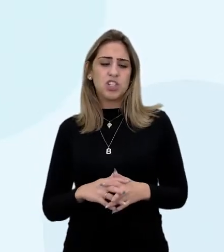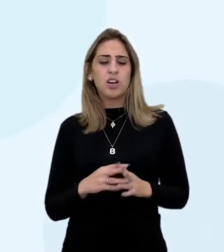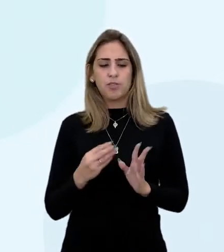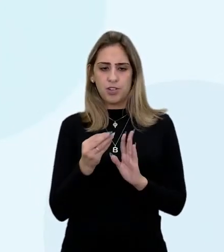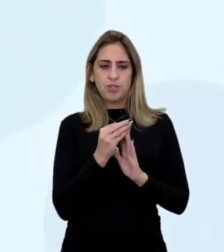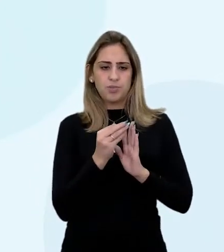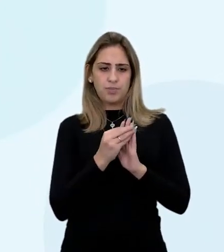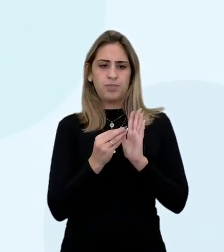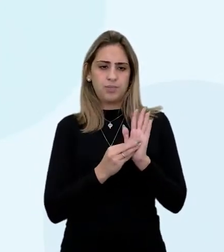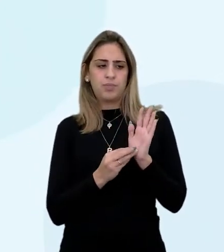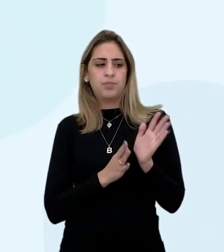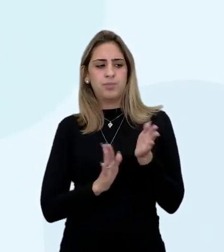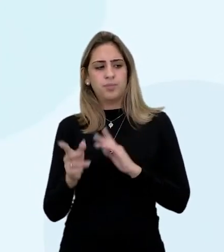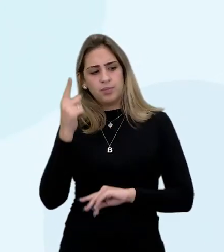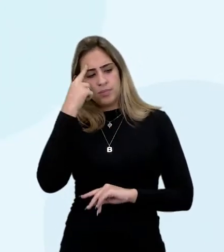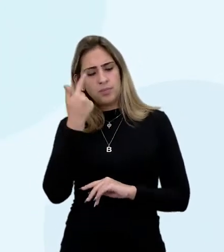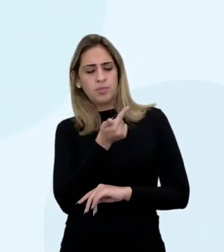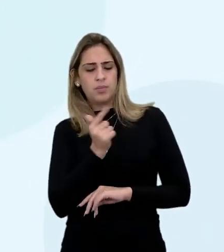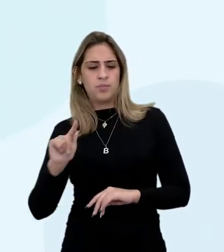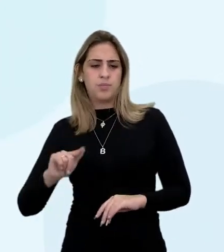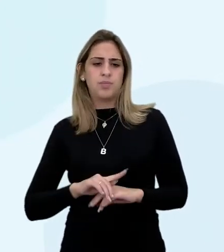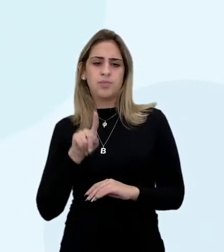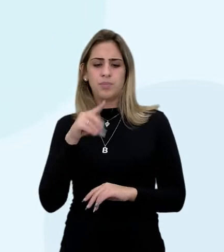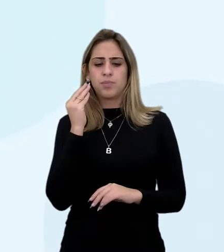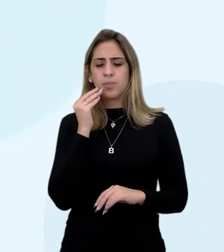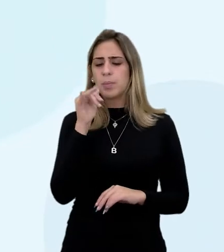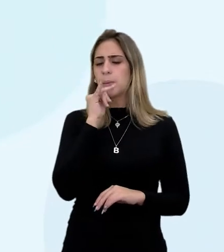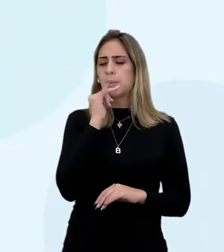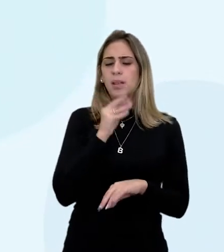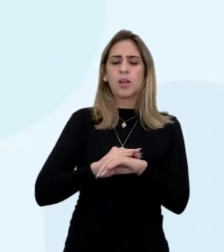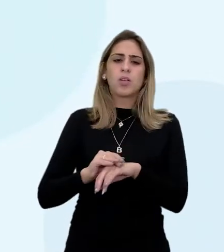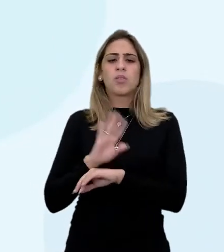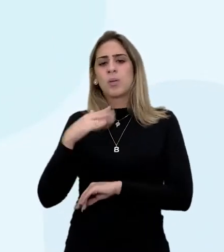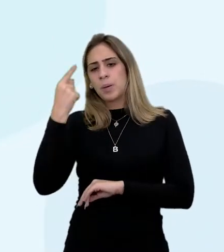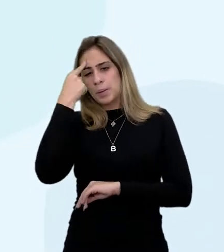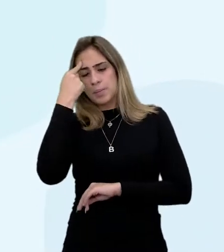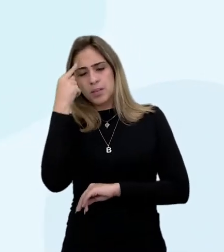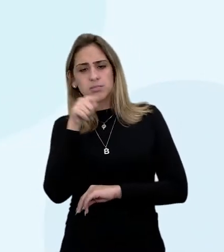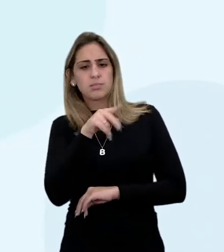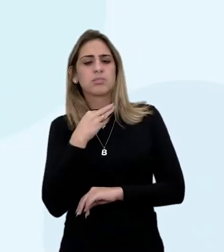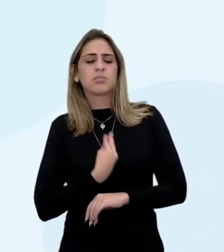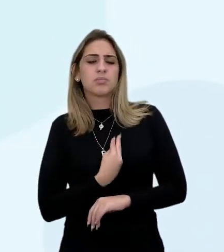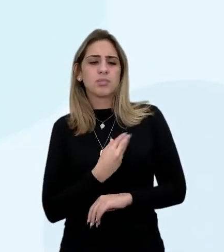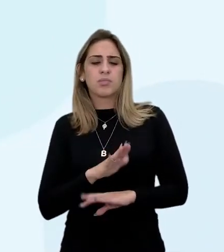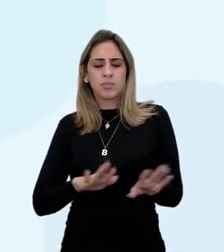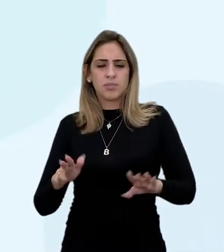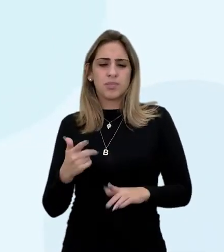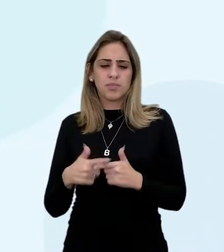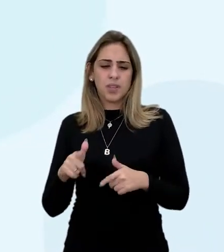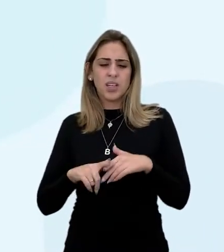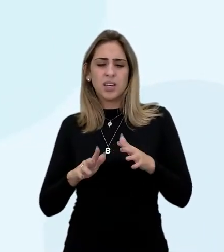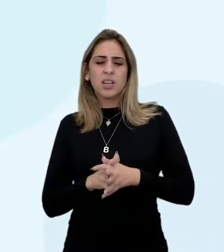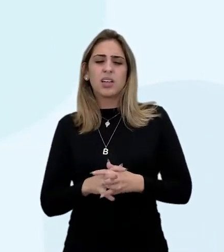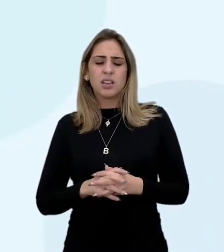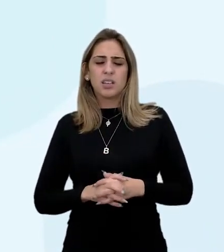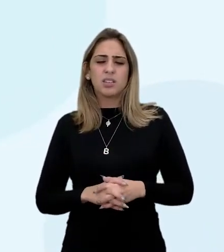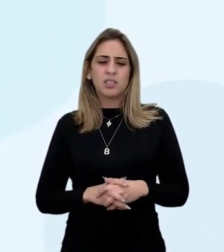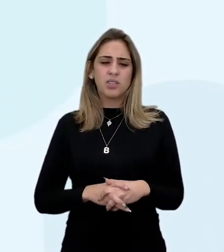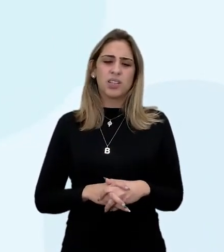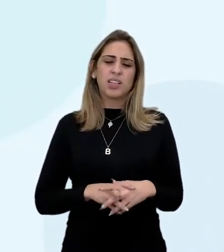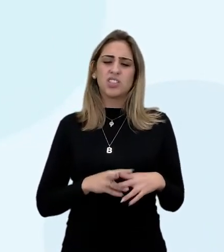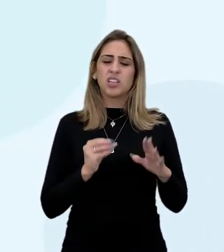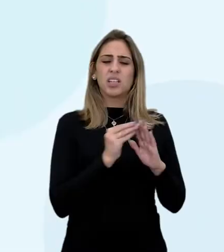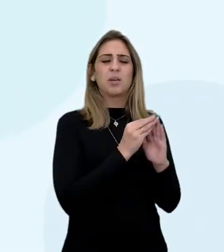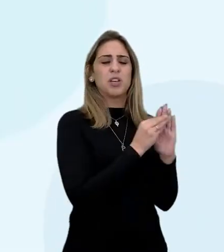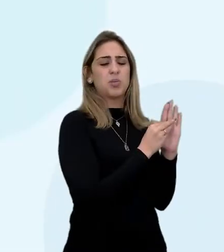é que realmente eu não consegui pensar em nenhuma outra. Mas a própria bebida alcoólica, vamos fingir que não tem nada a ver com saúde pública. Se essa lei não faz sentido